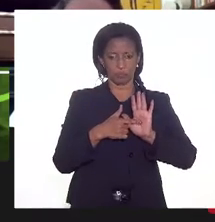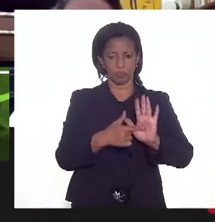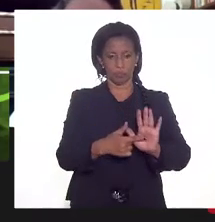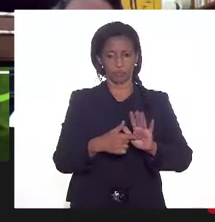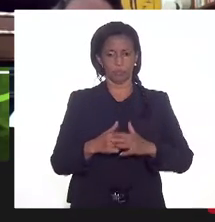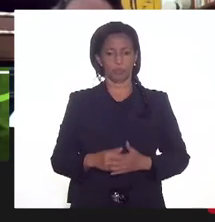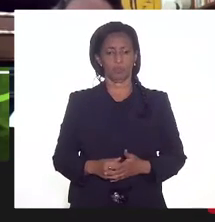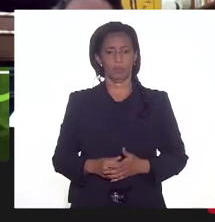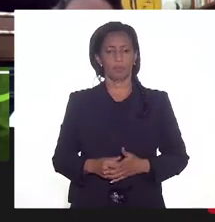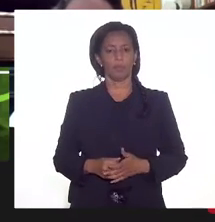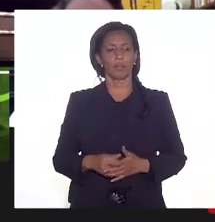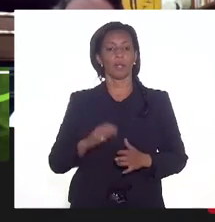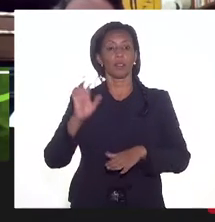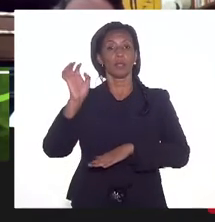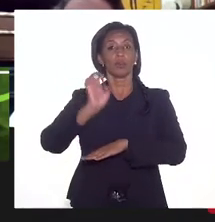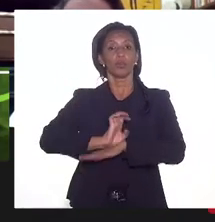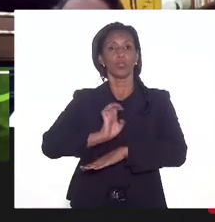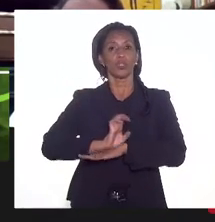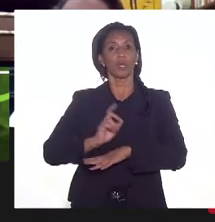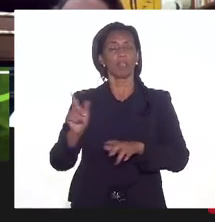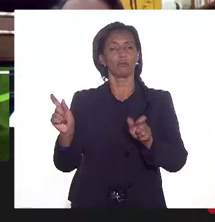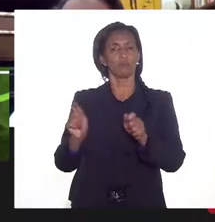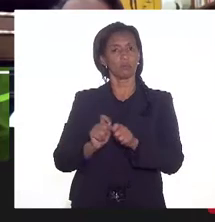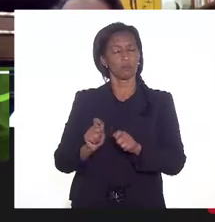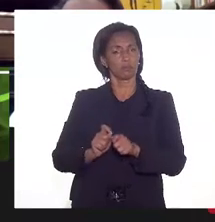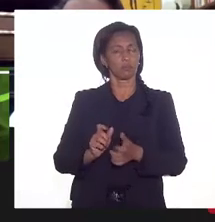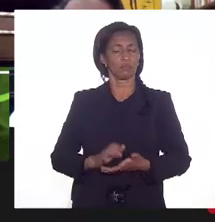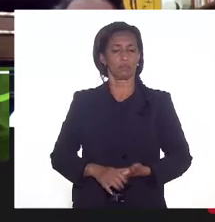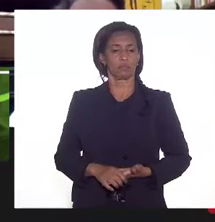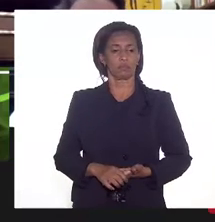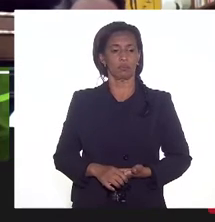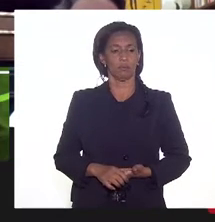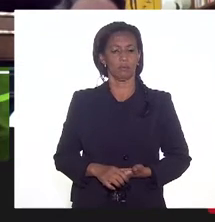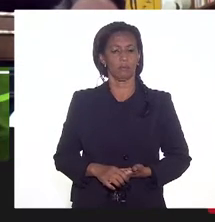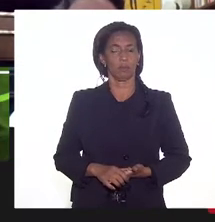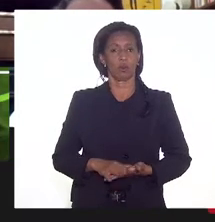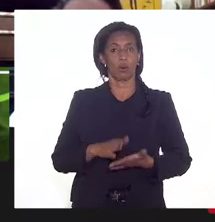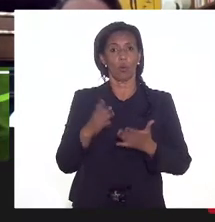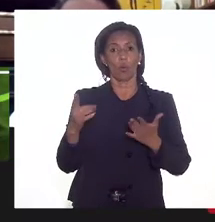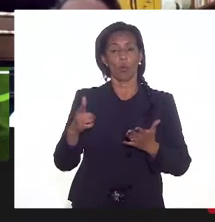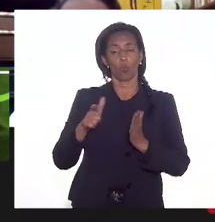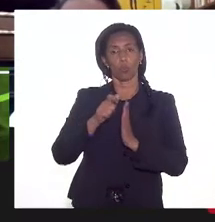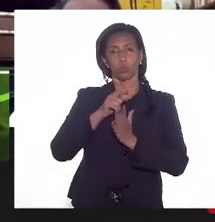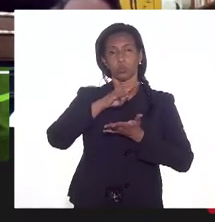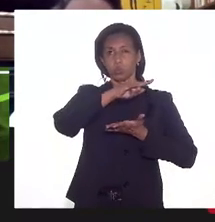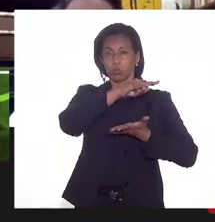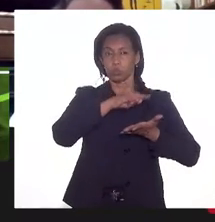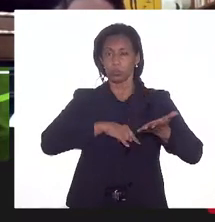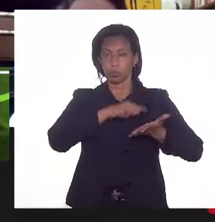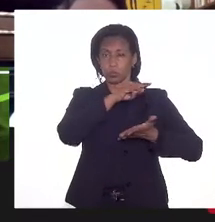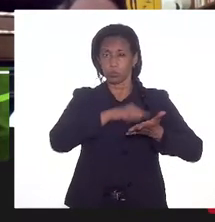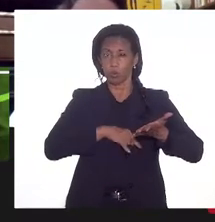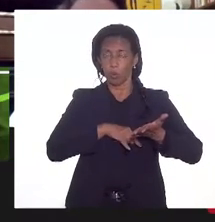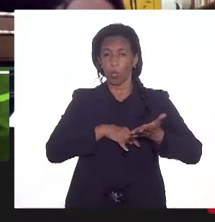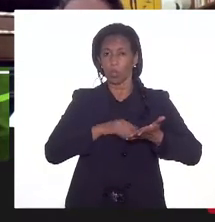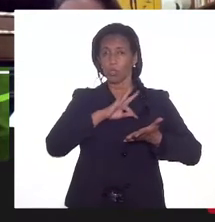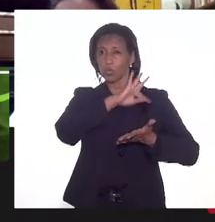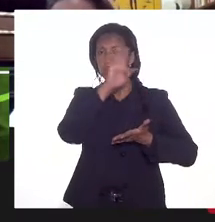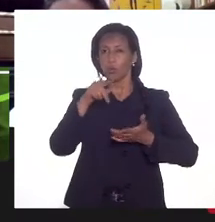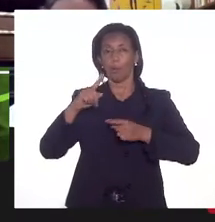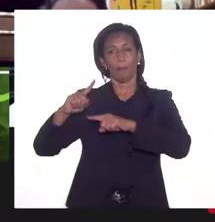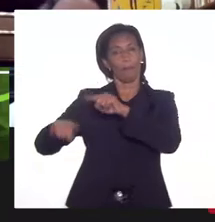discussão para que o Estado faça é é é um recenseamento é dos equipamentos